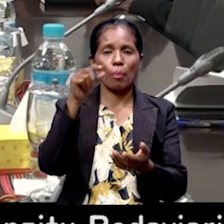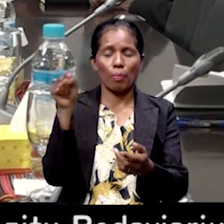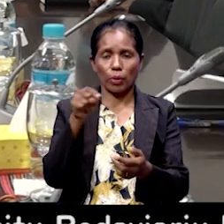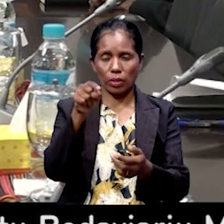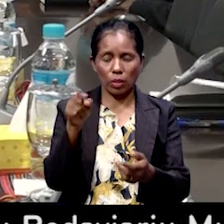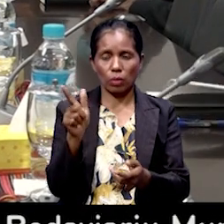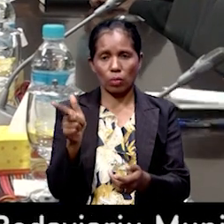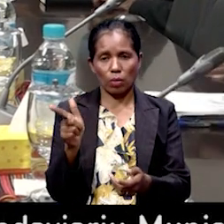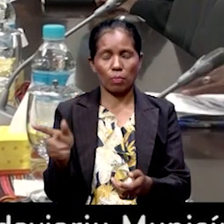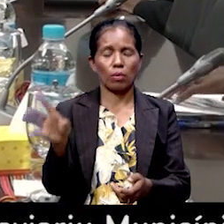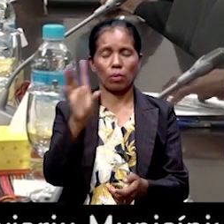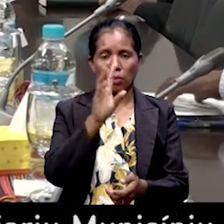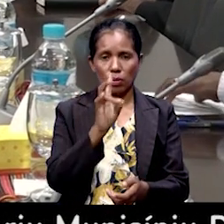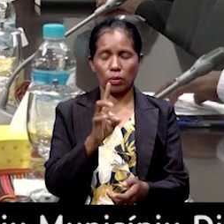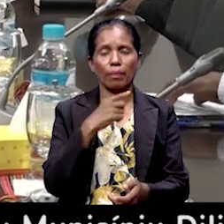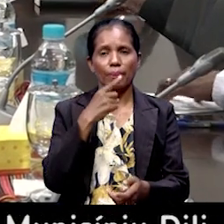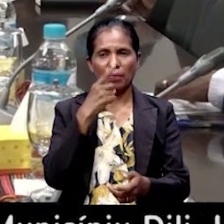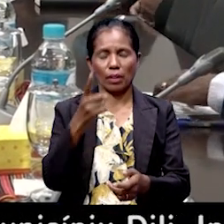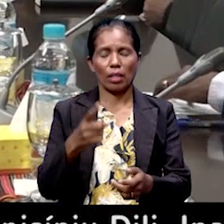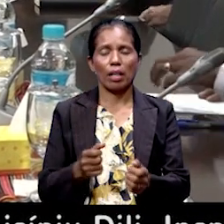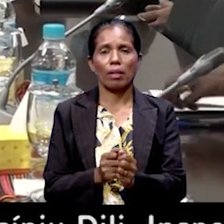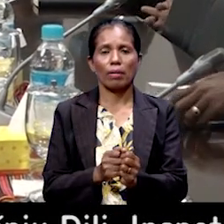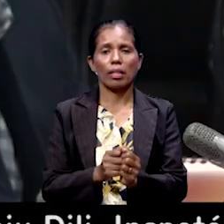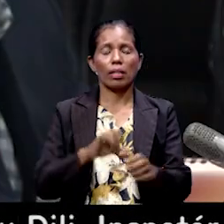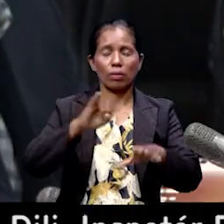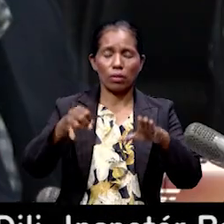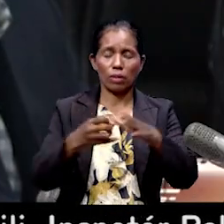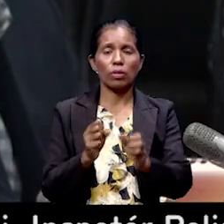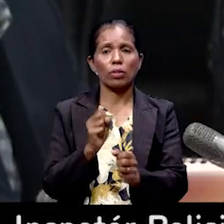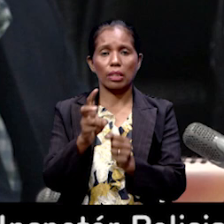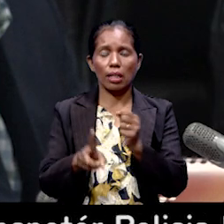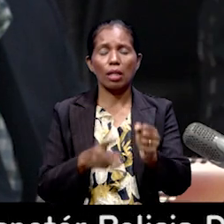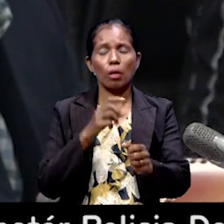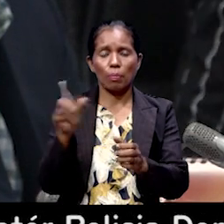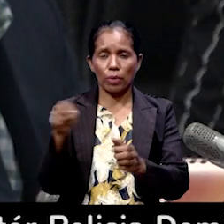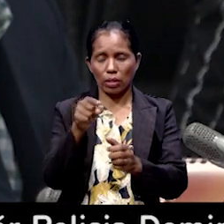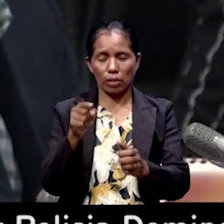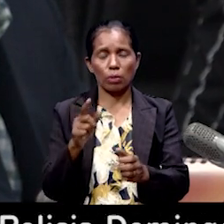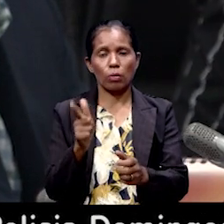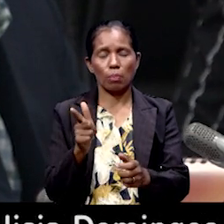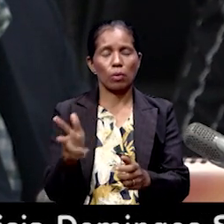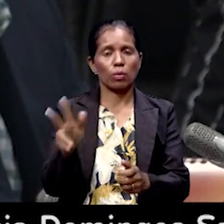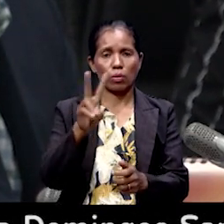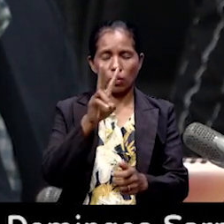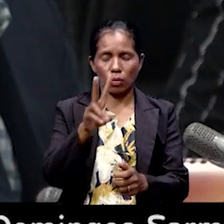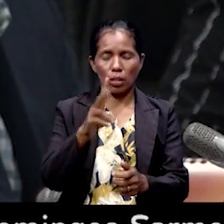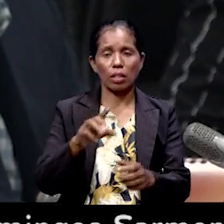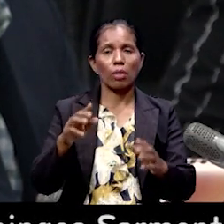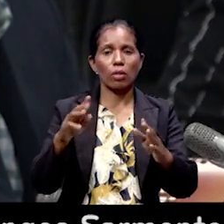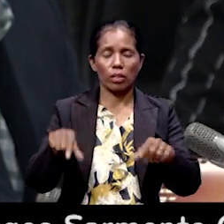hitu. Habitação no inclusão social por cento rua nulo recin rua, boa governação por cento sanulo recin